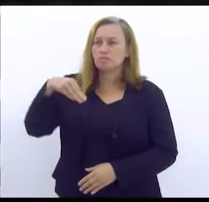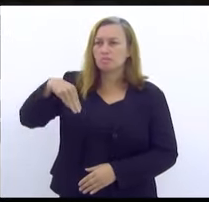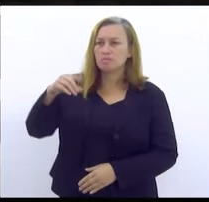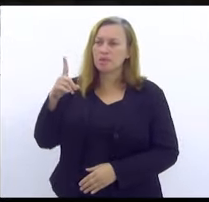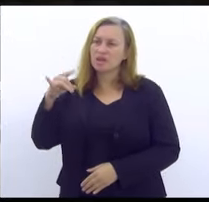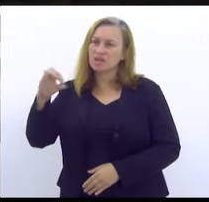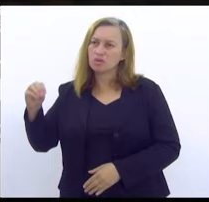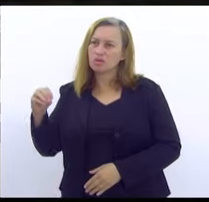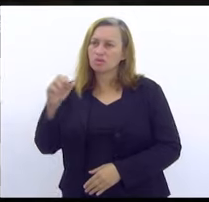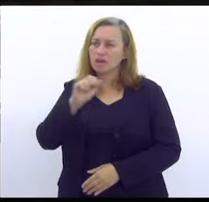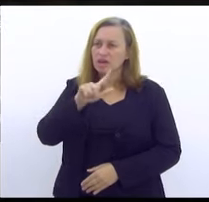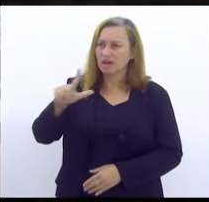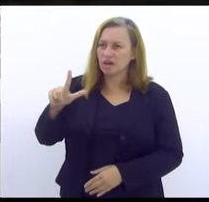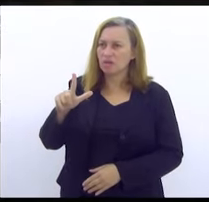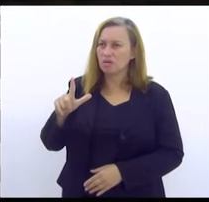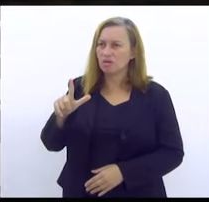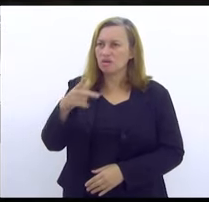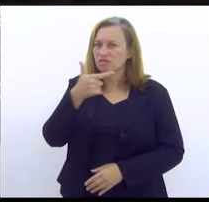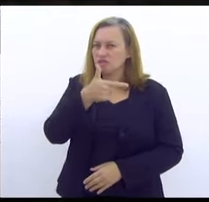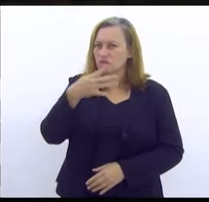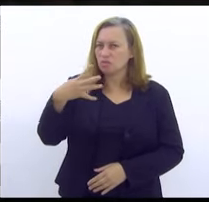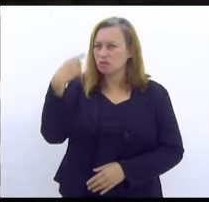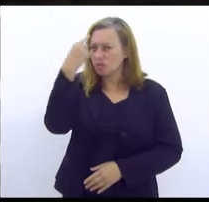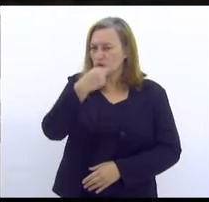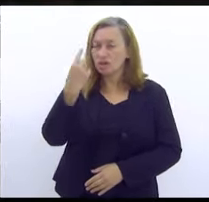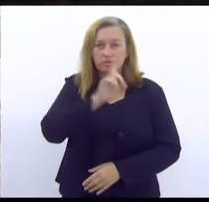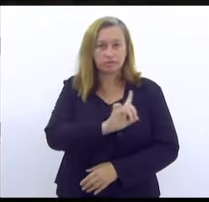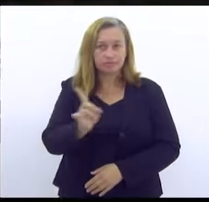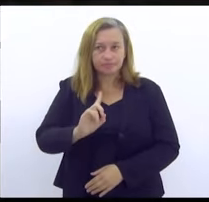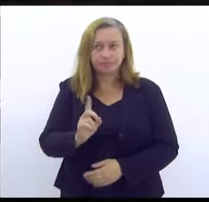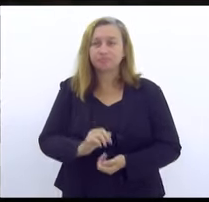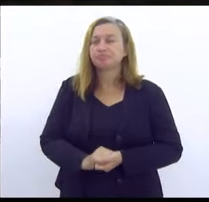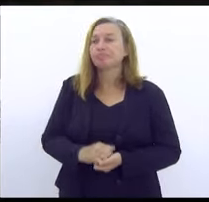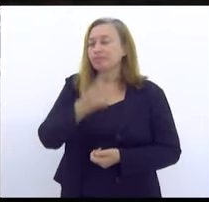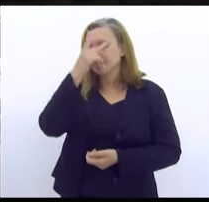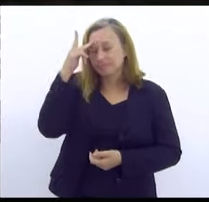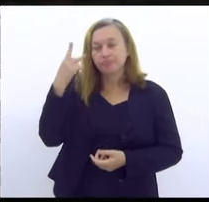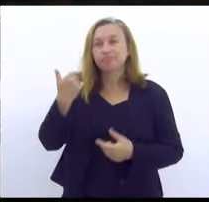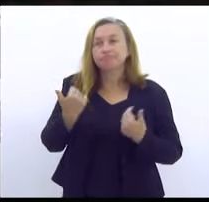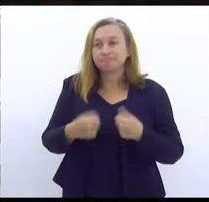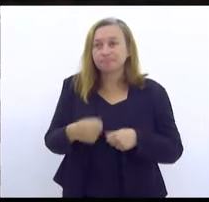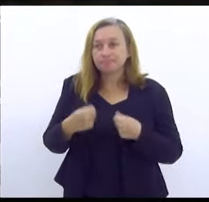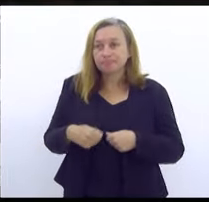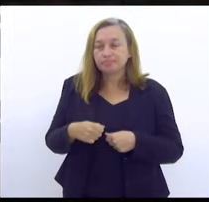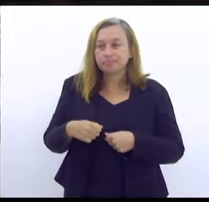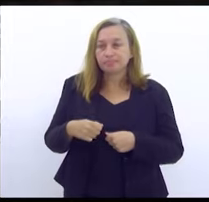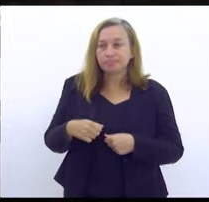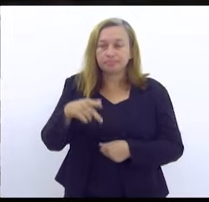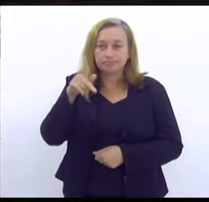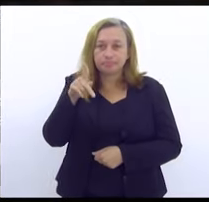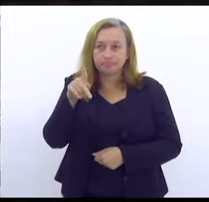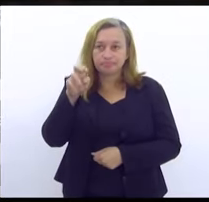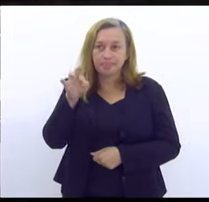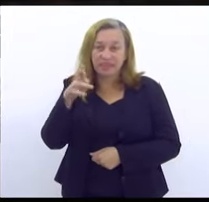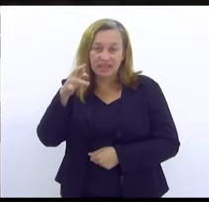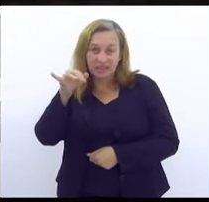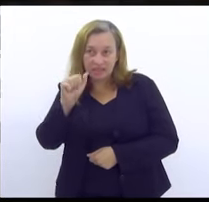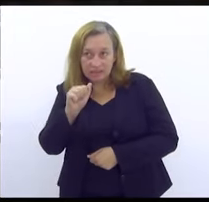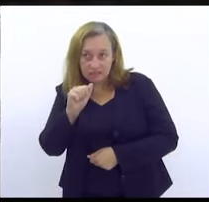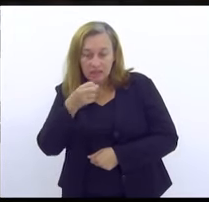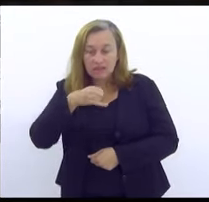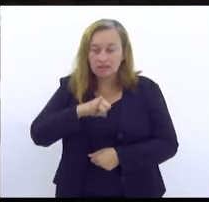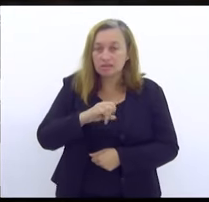funcionando 24 horas, deputado Josemar. E aí as pessoas que precisam de uma perícia, e se a